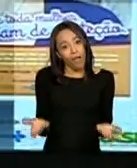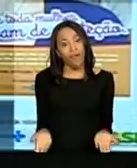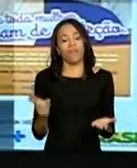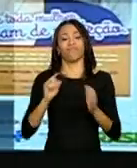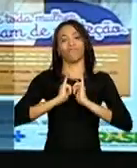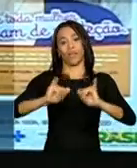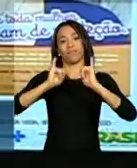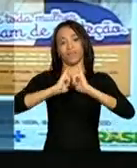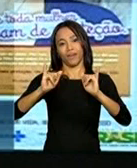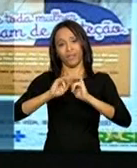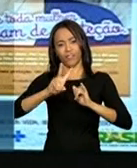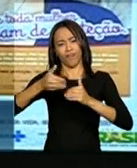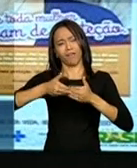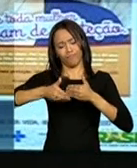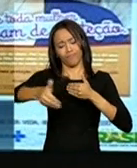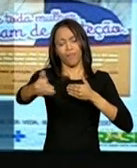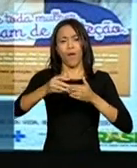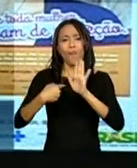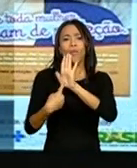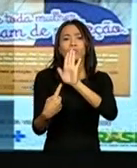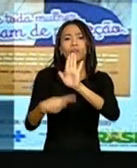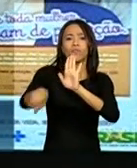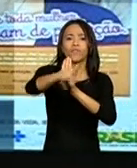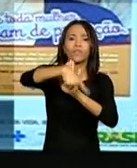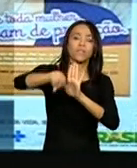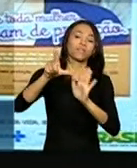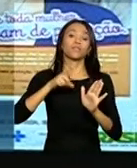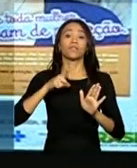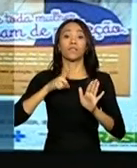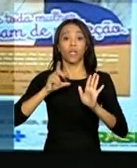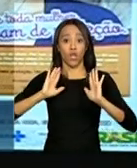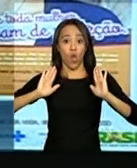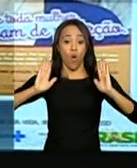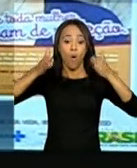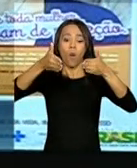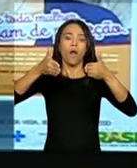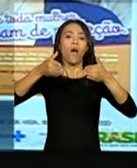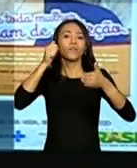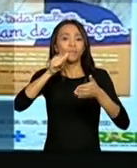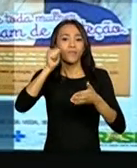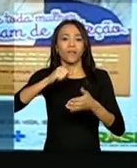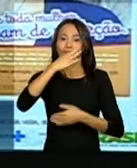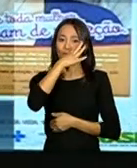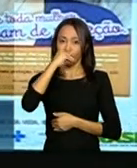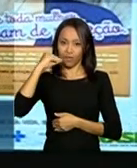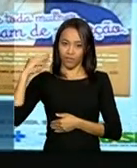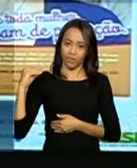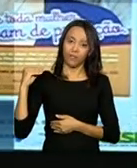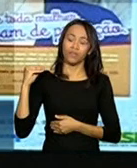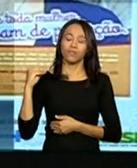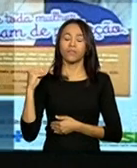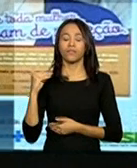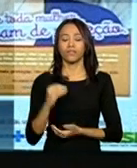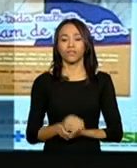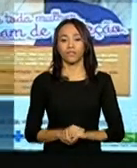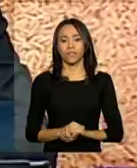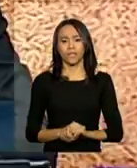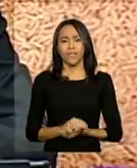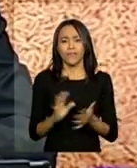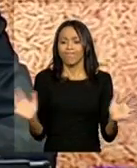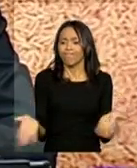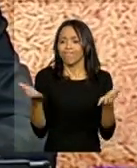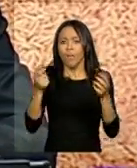campanha nós vamos est mostrando para vocês ela tem um enfoque e nas adolescentes buscando a